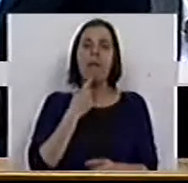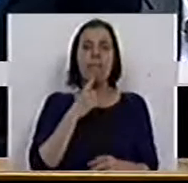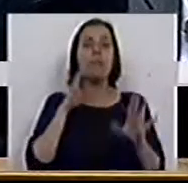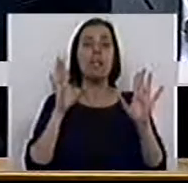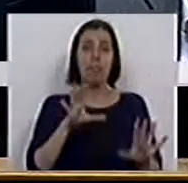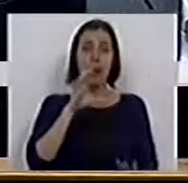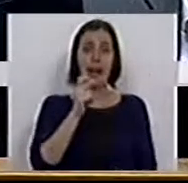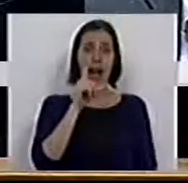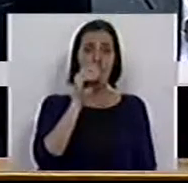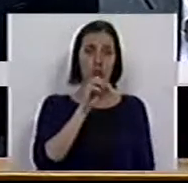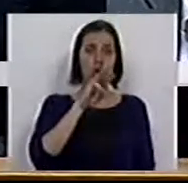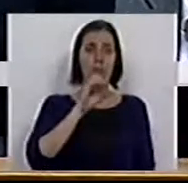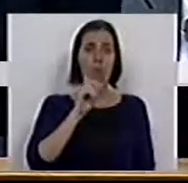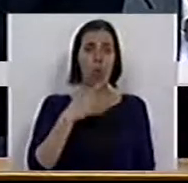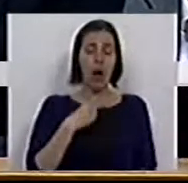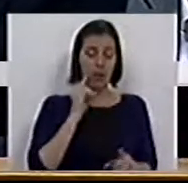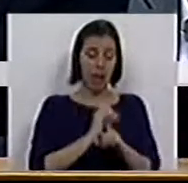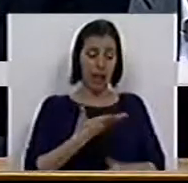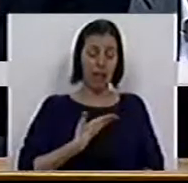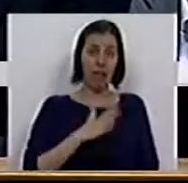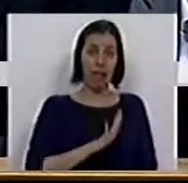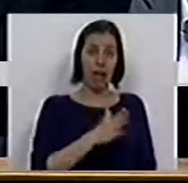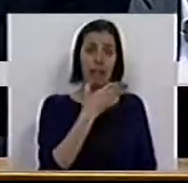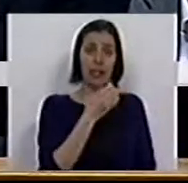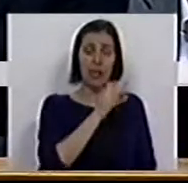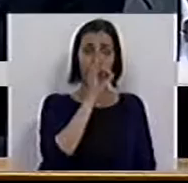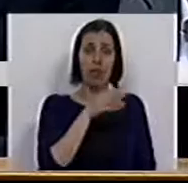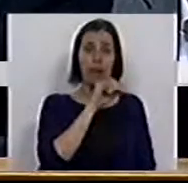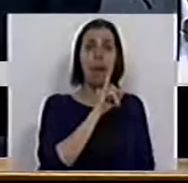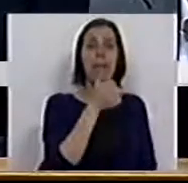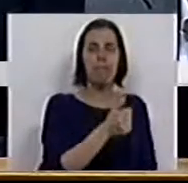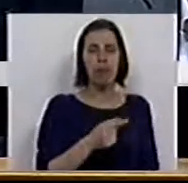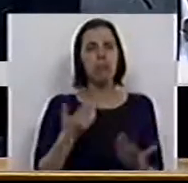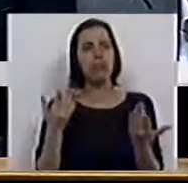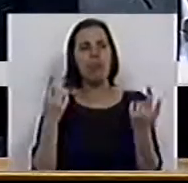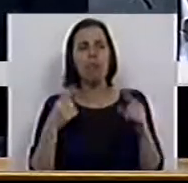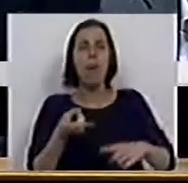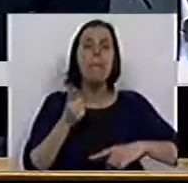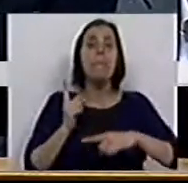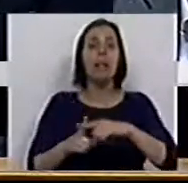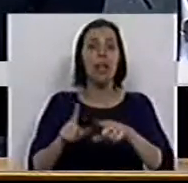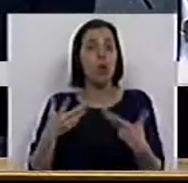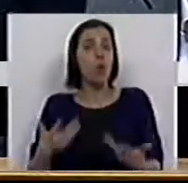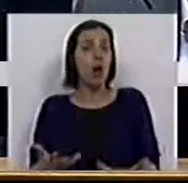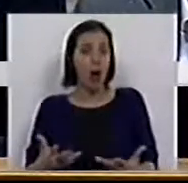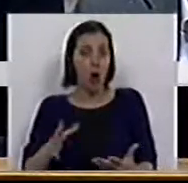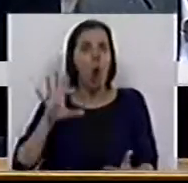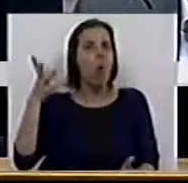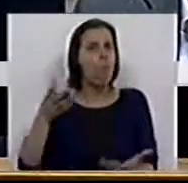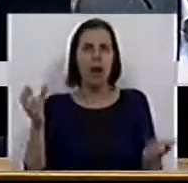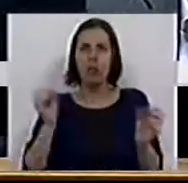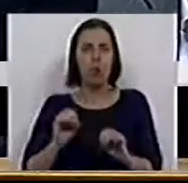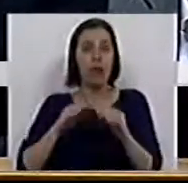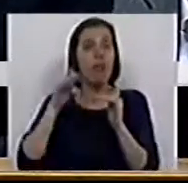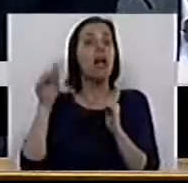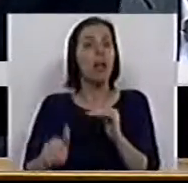que Carlos Moedas, quando a dívida estava em 70% do PIB, quando era pouco mais de metade do que é agora e quando o país nem sequer estava